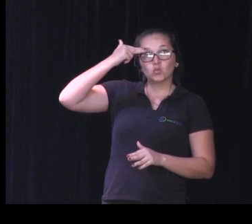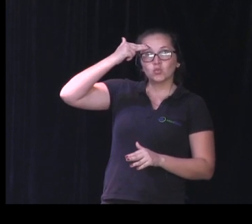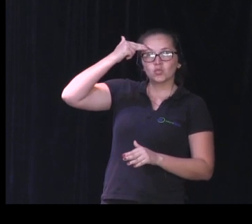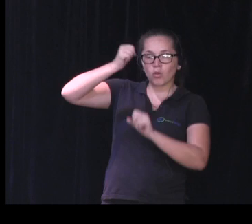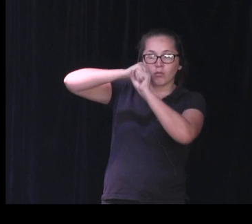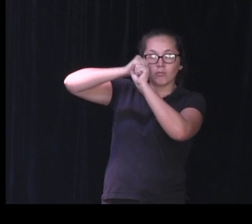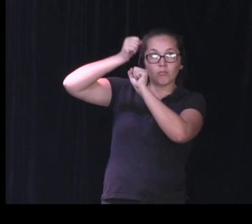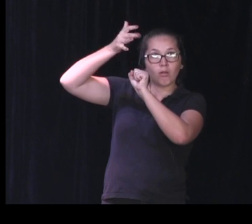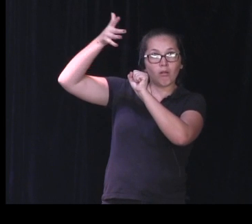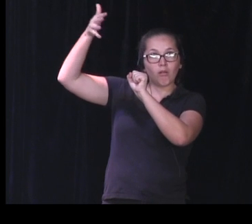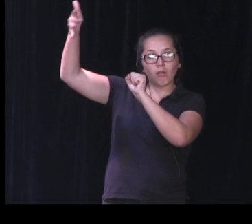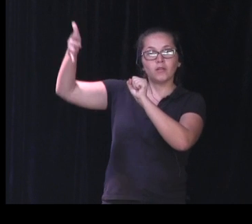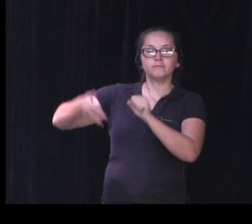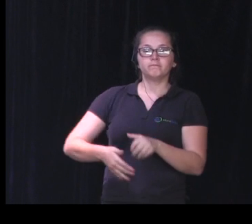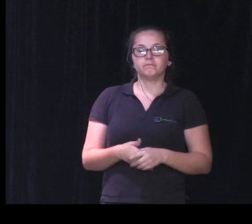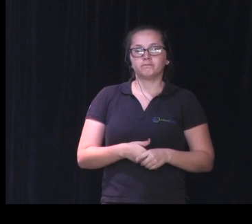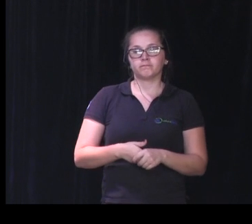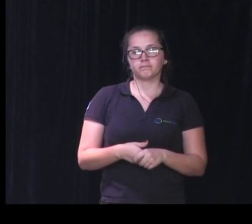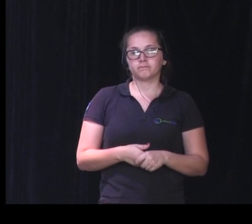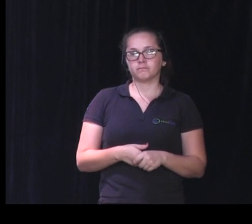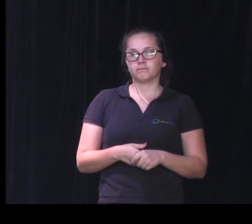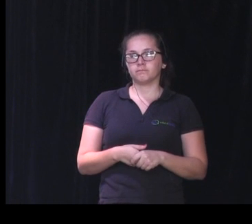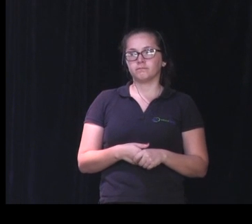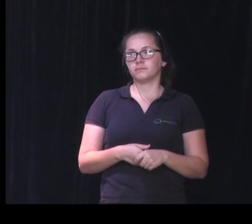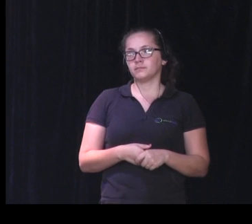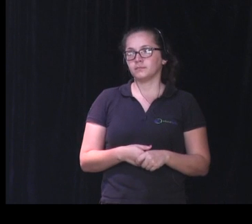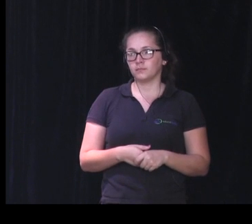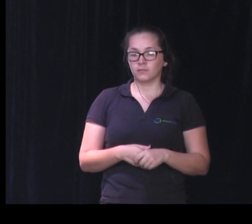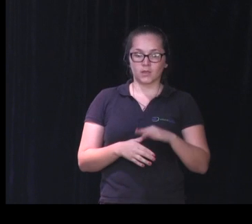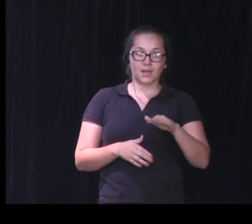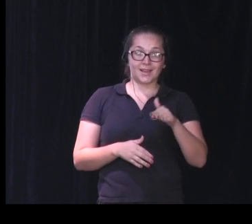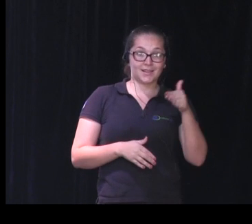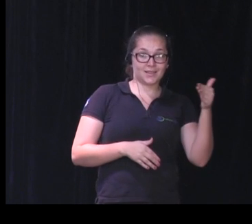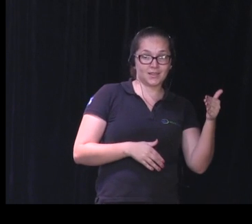que parece como um sonho psicodélico.